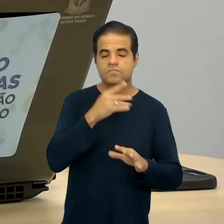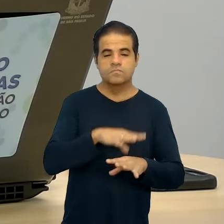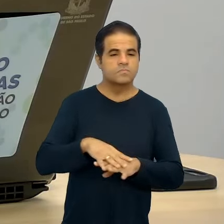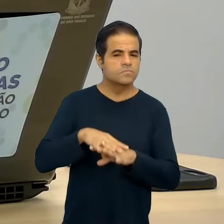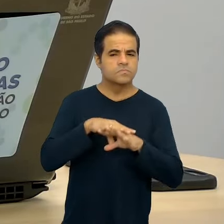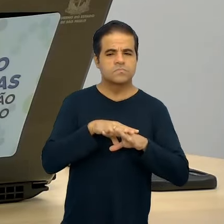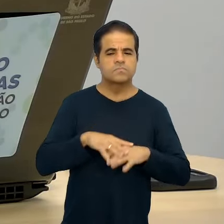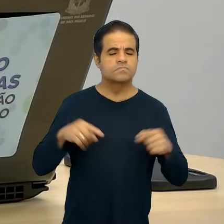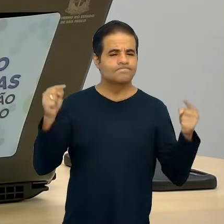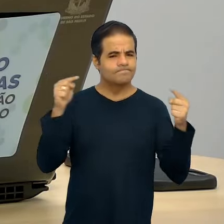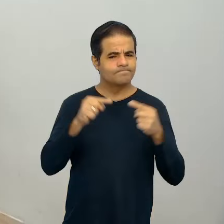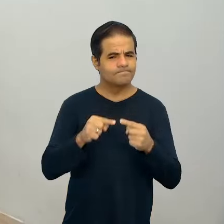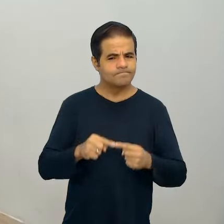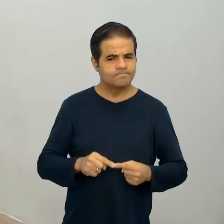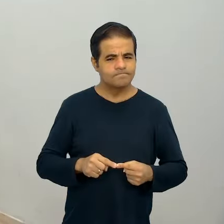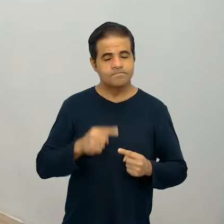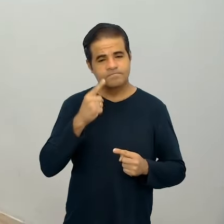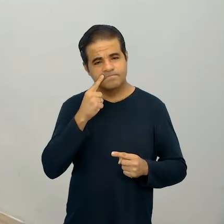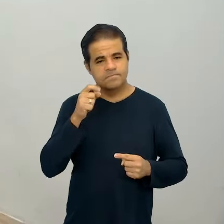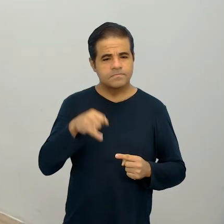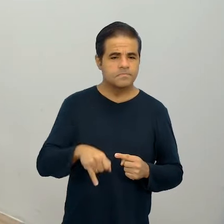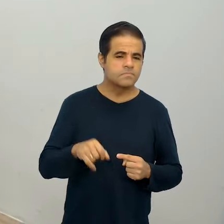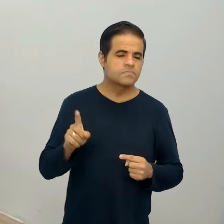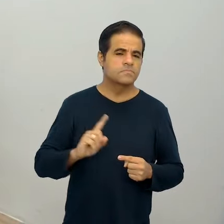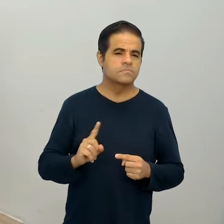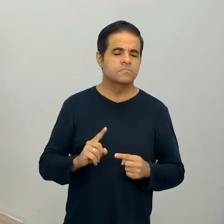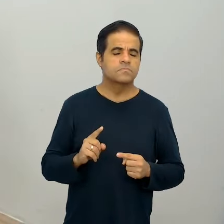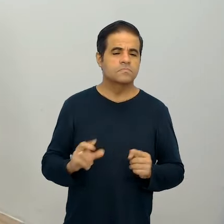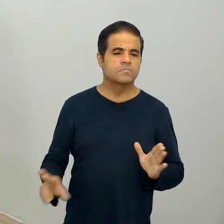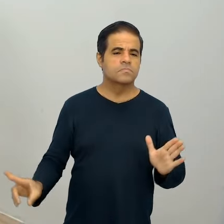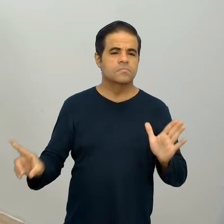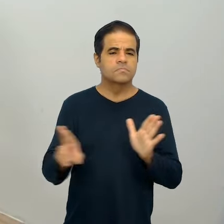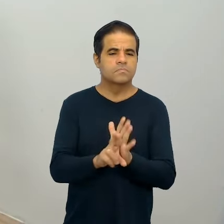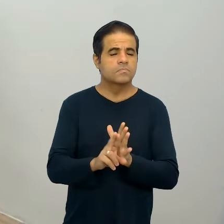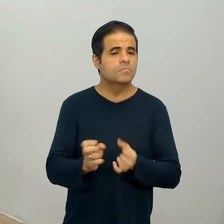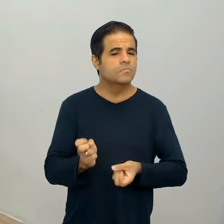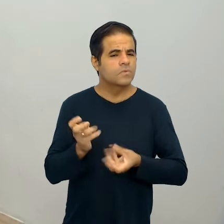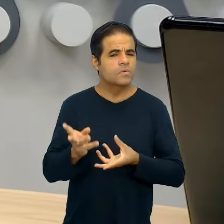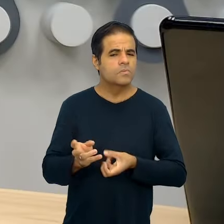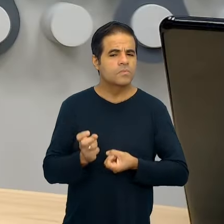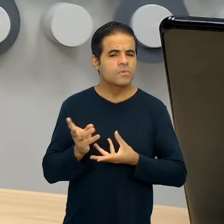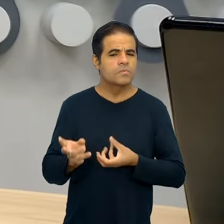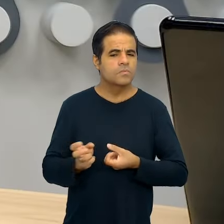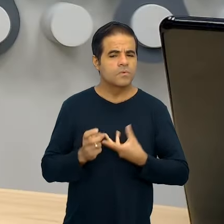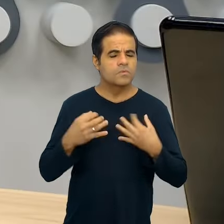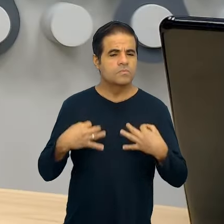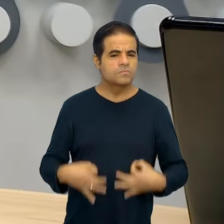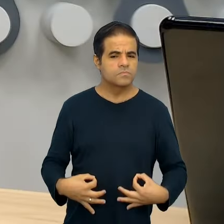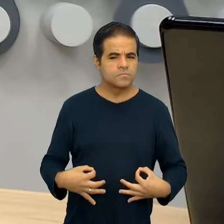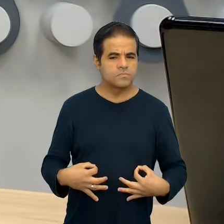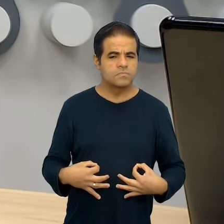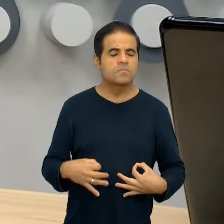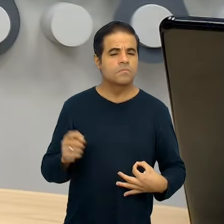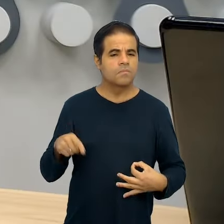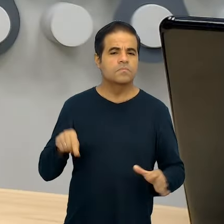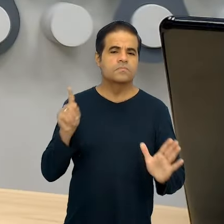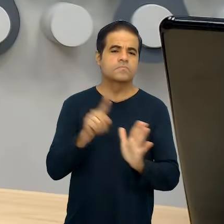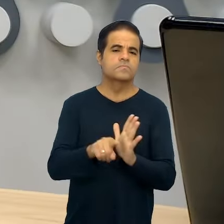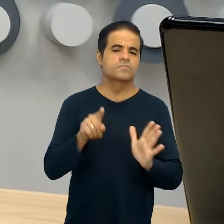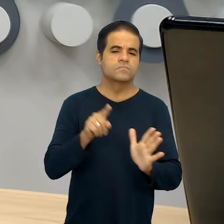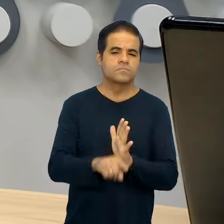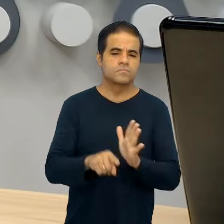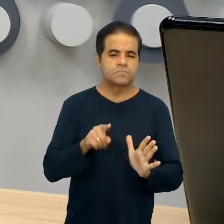faz sentido ou não. Isso, se então, representa ou não informações corretas, né? Isso. Porque esse questionamento que tem que